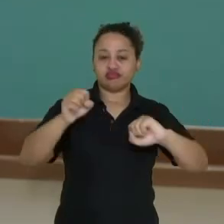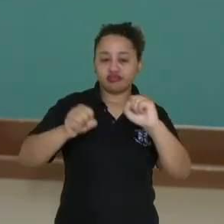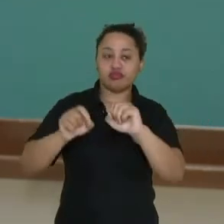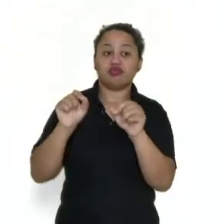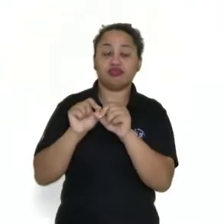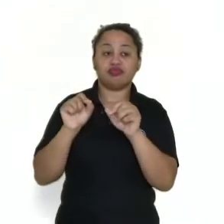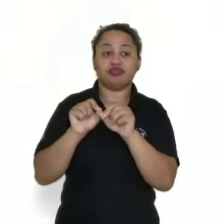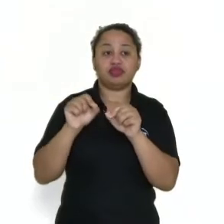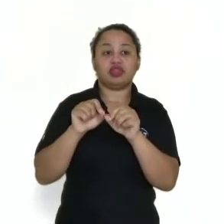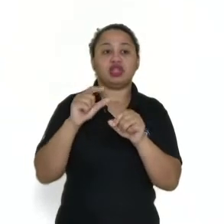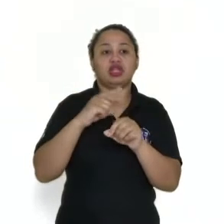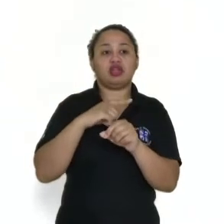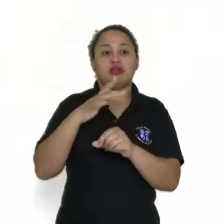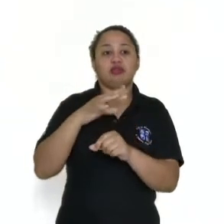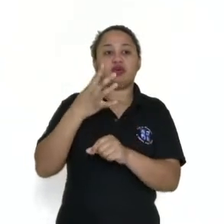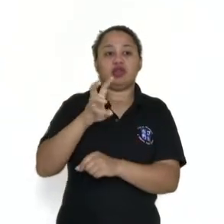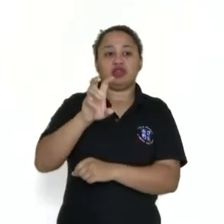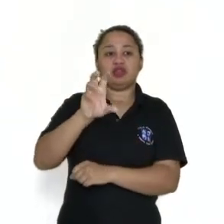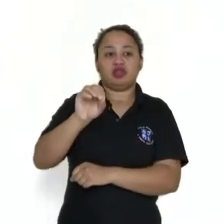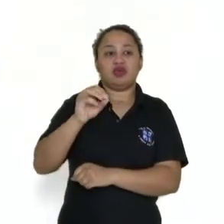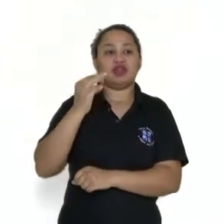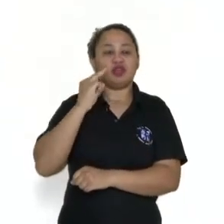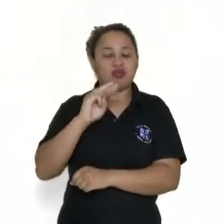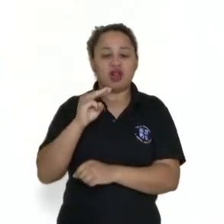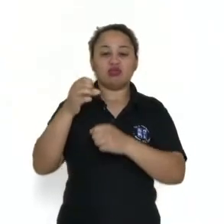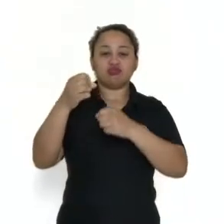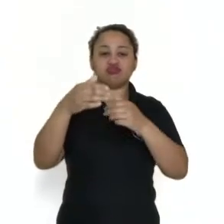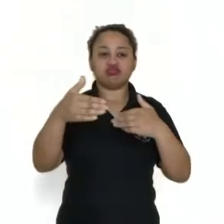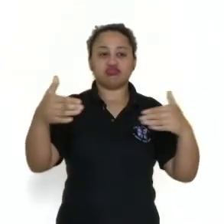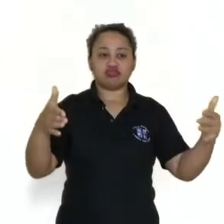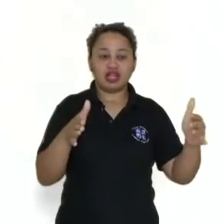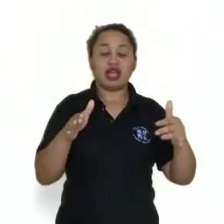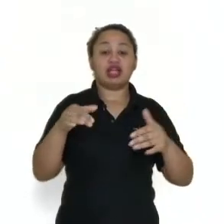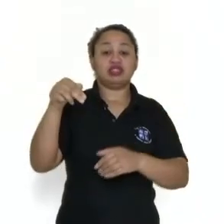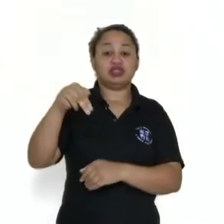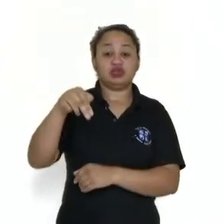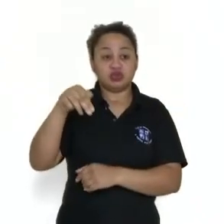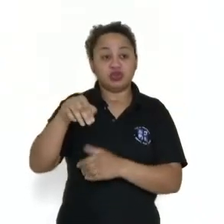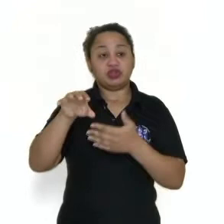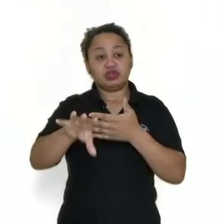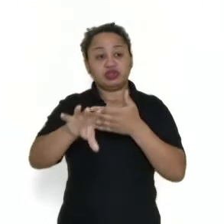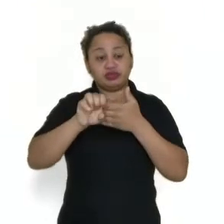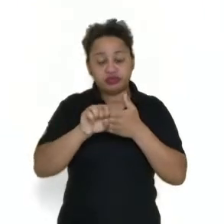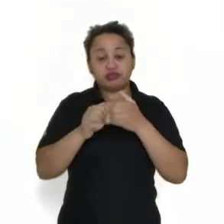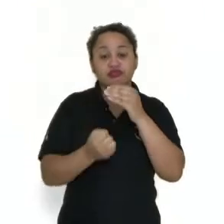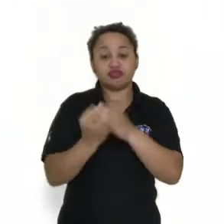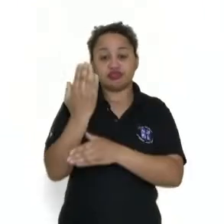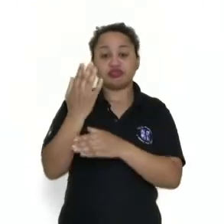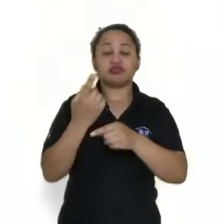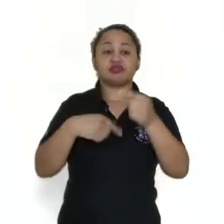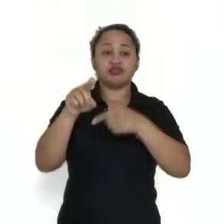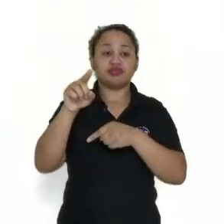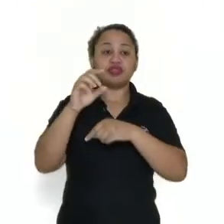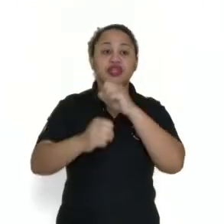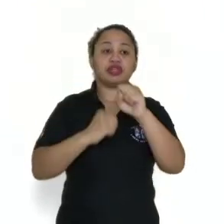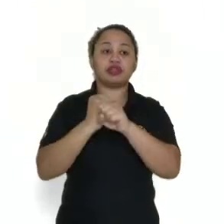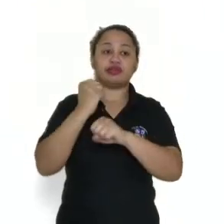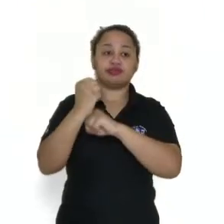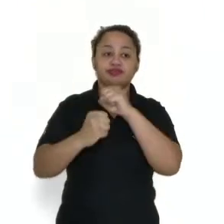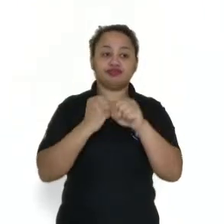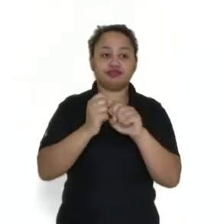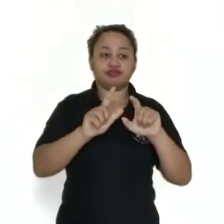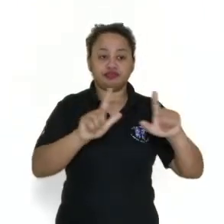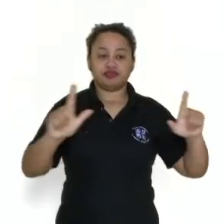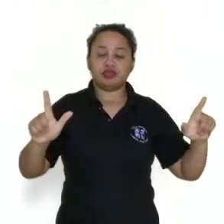Cerca de 450 milhões de toneladas métricas de nitrogênio são fixadas e geradas anualmente. Então aqui